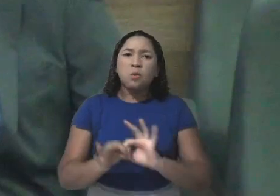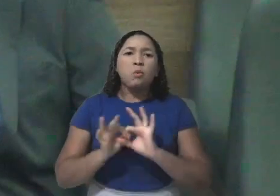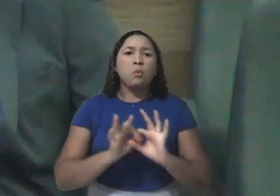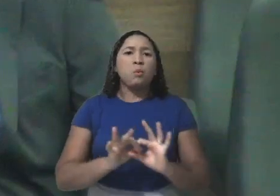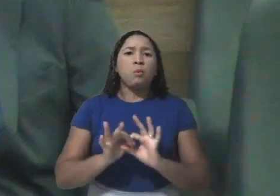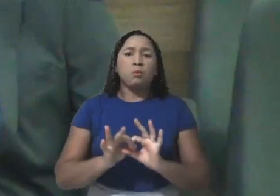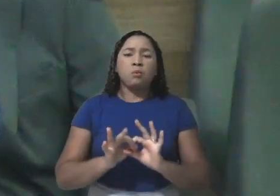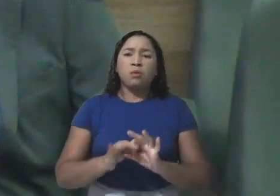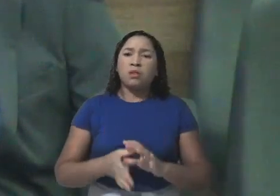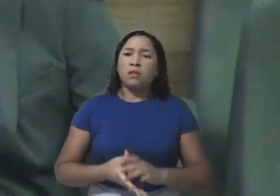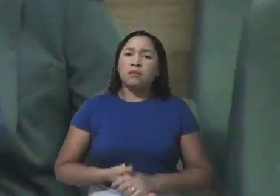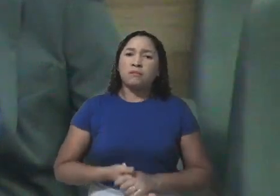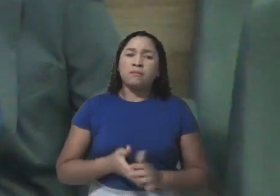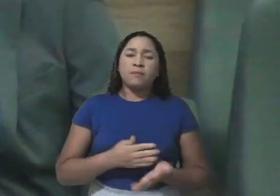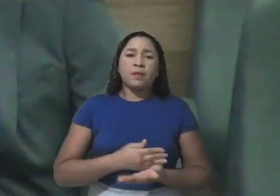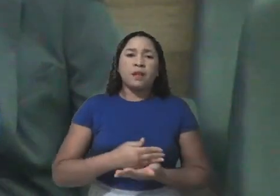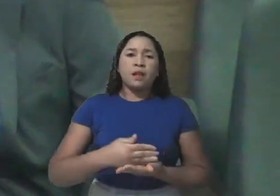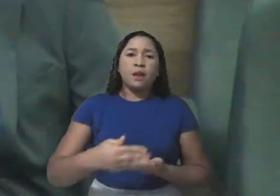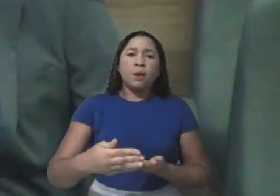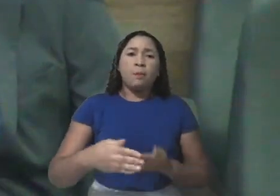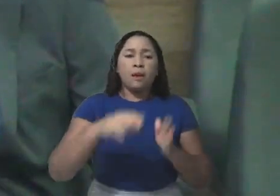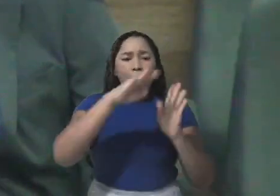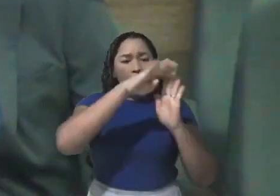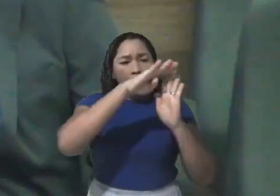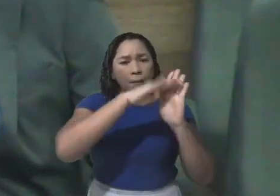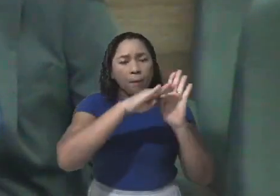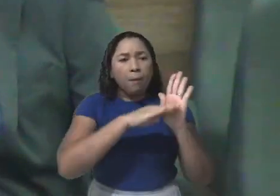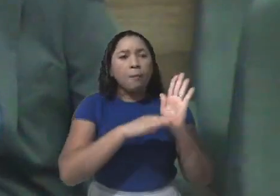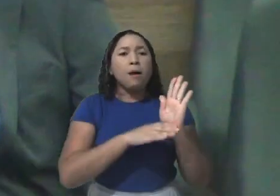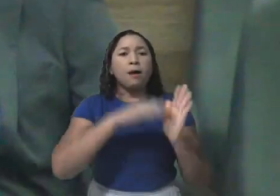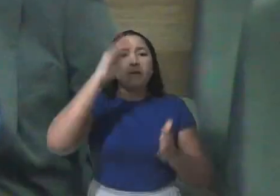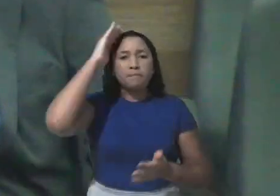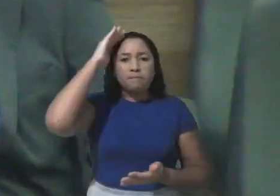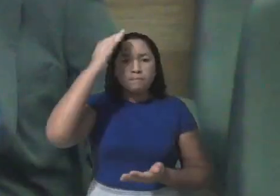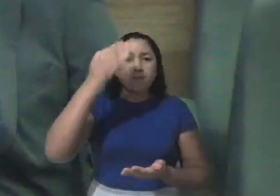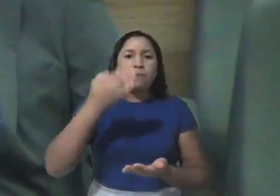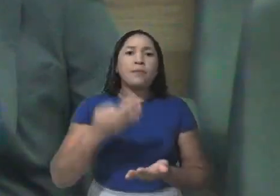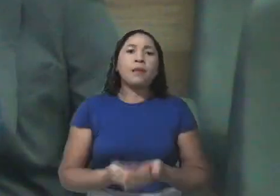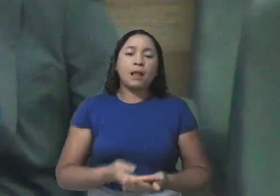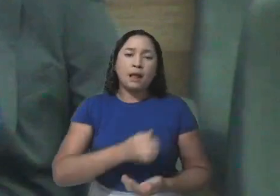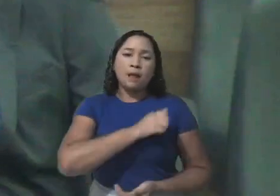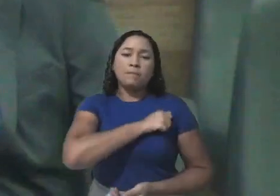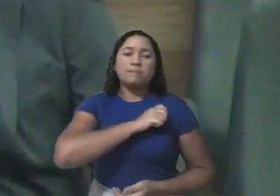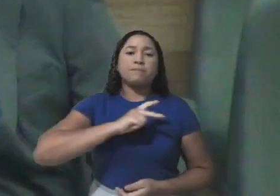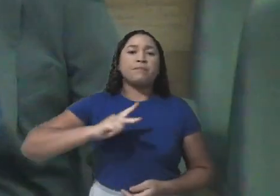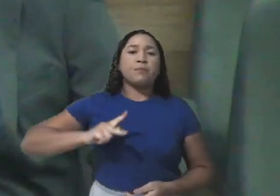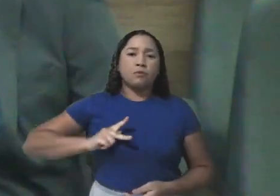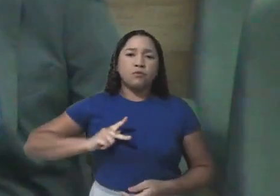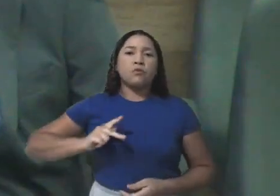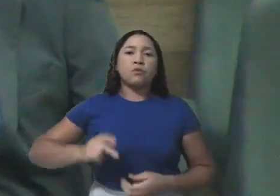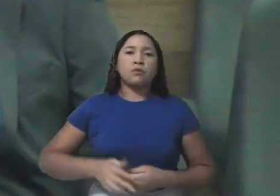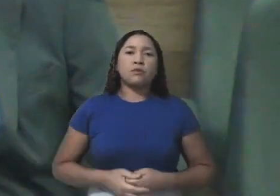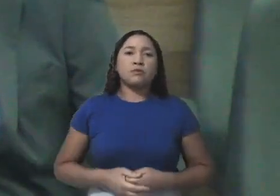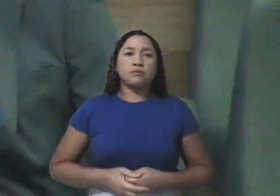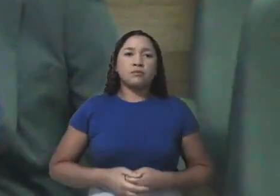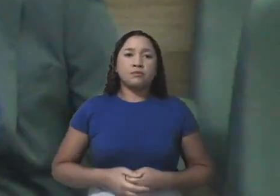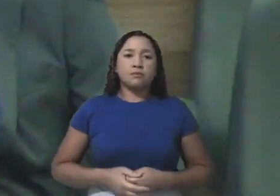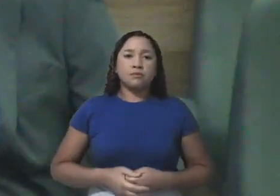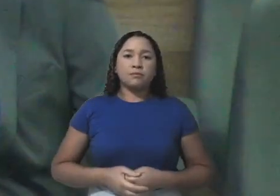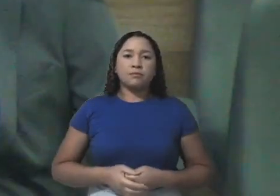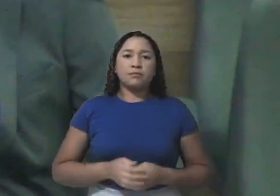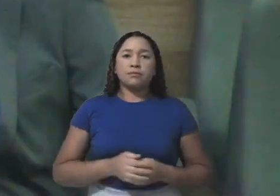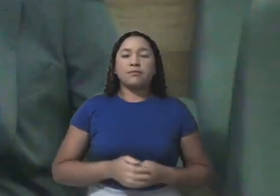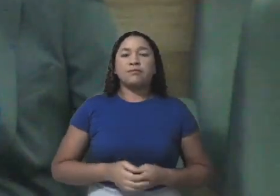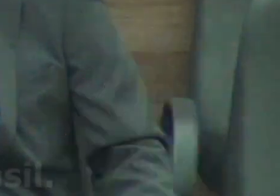credo apostólico. Qual é o primeiro tópico? Atos 15 e 29. Por gentileza, de novo. Que